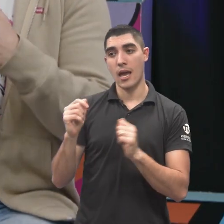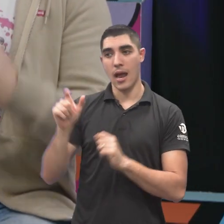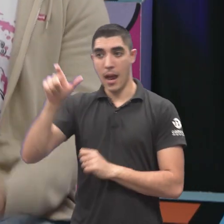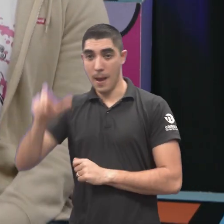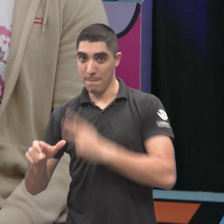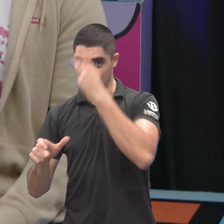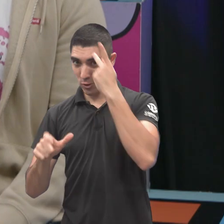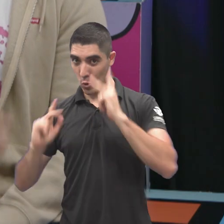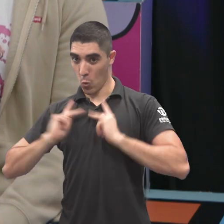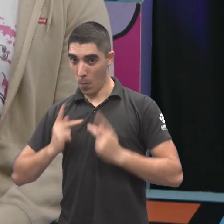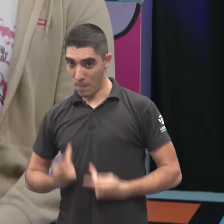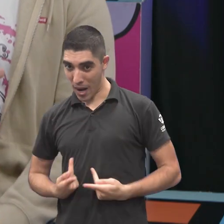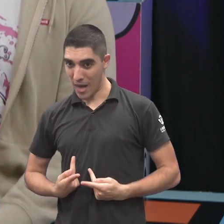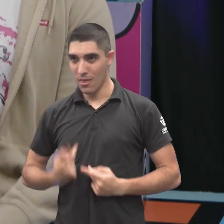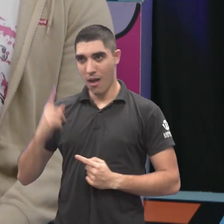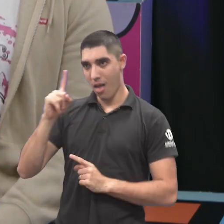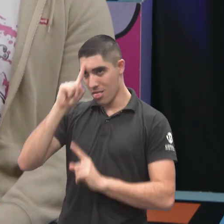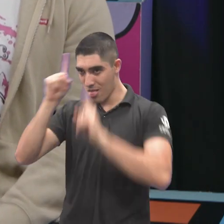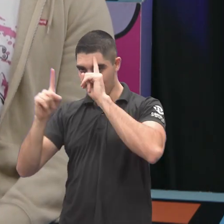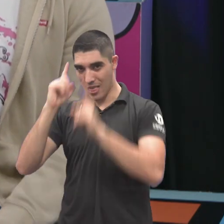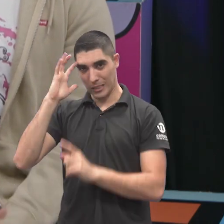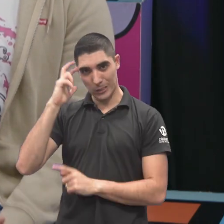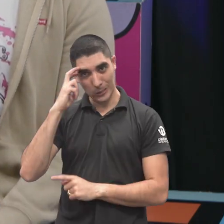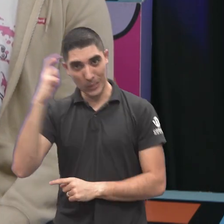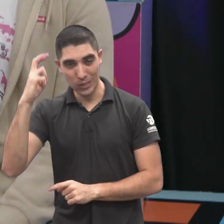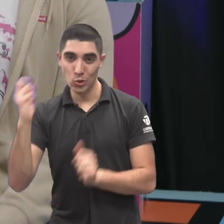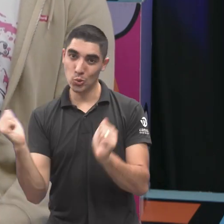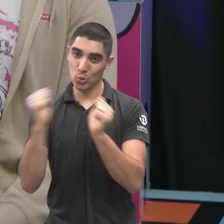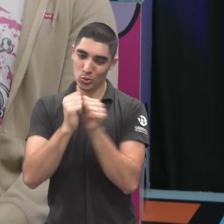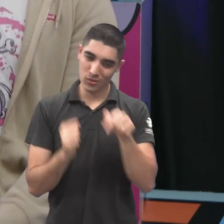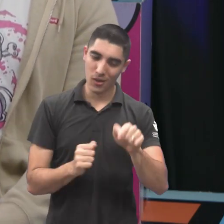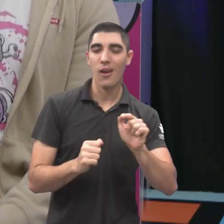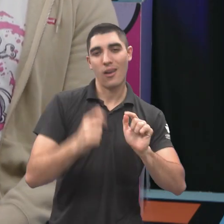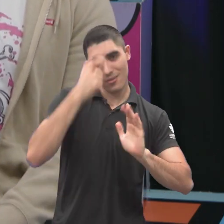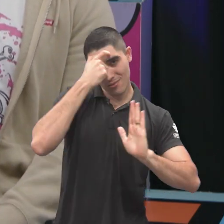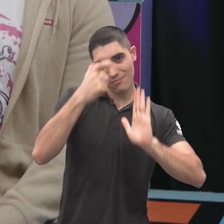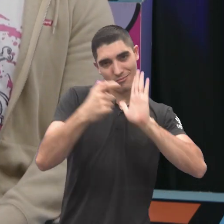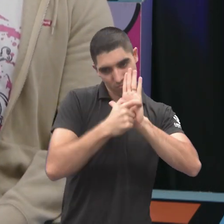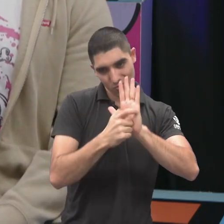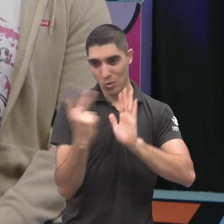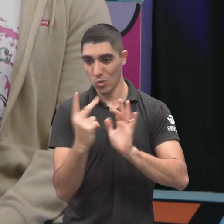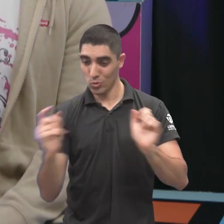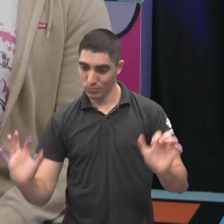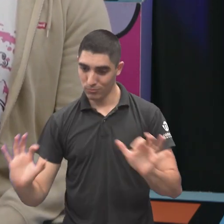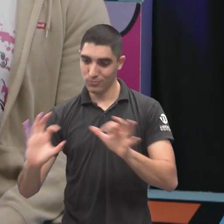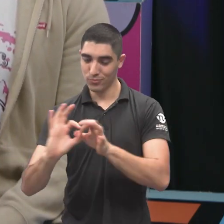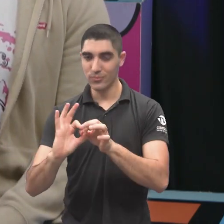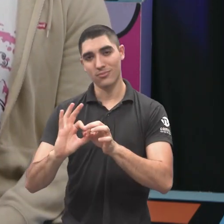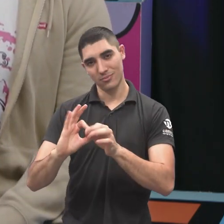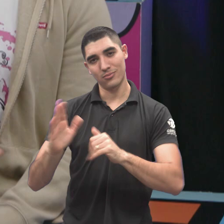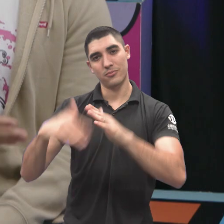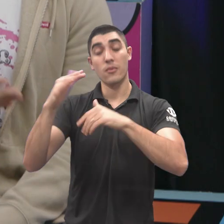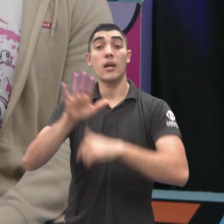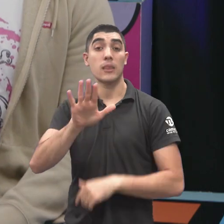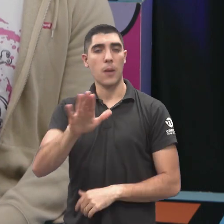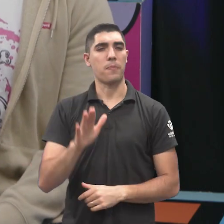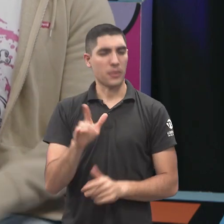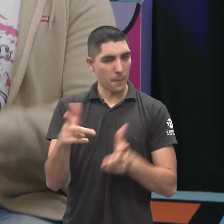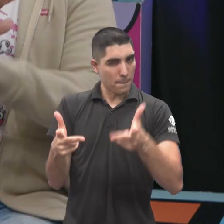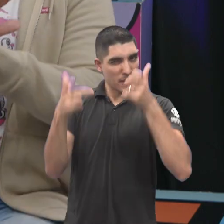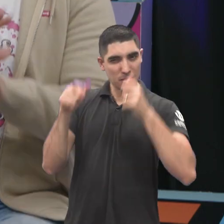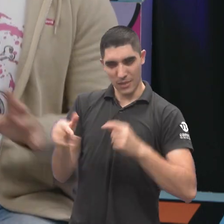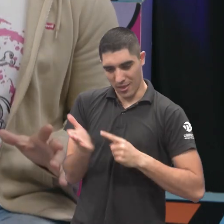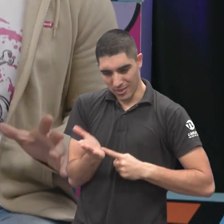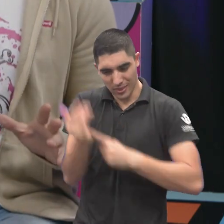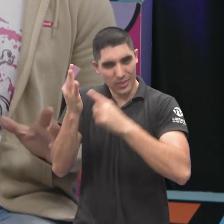que atrelar as duas coisas ali para isso tudo funcionar. Pois é, né, galera? Já deu para perceber que a tecnologia está mudando a forma como a gente se conecta com a